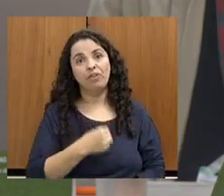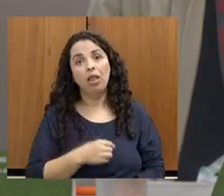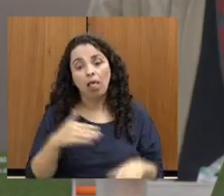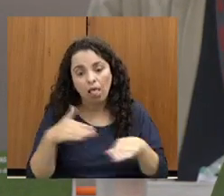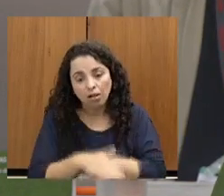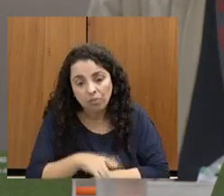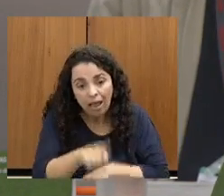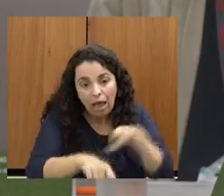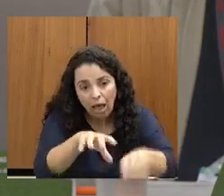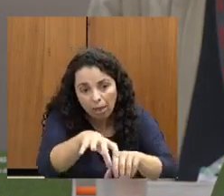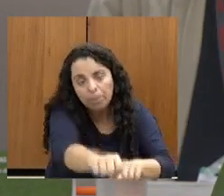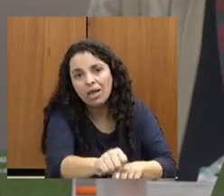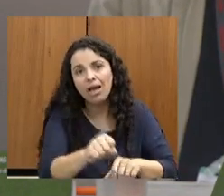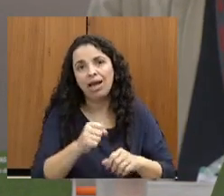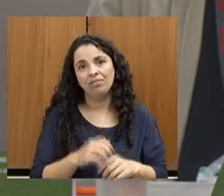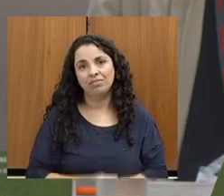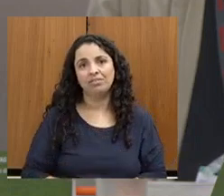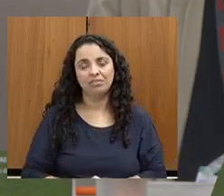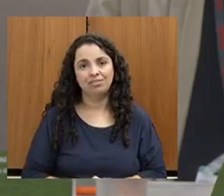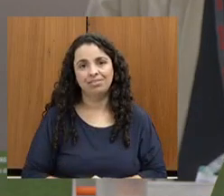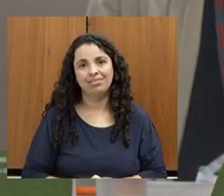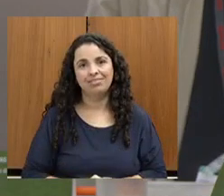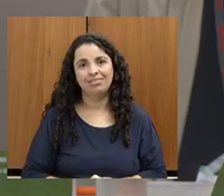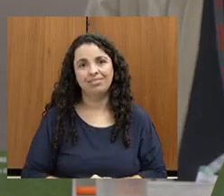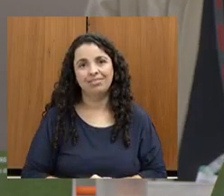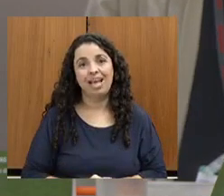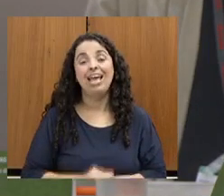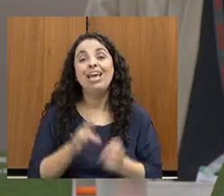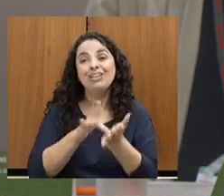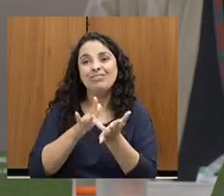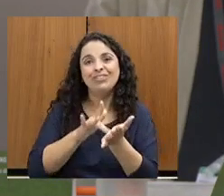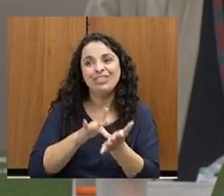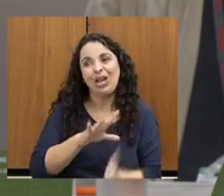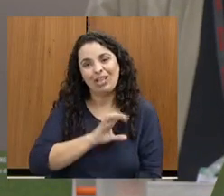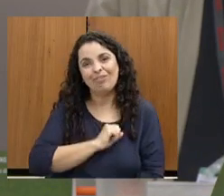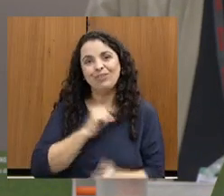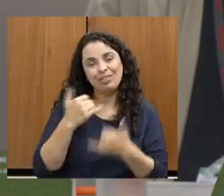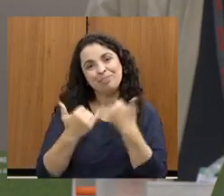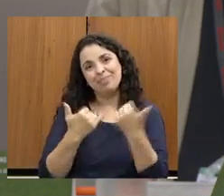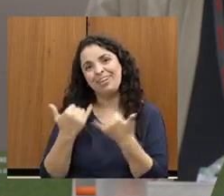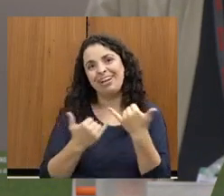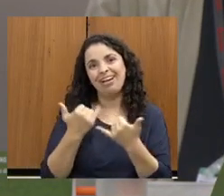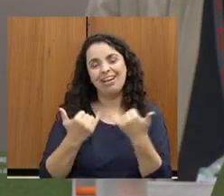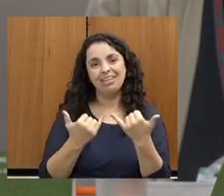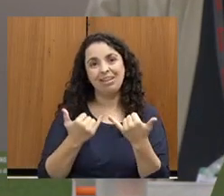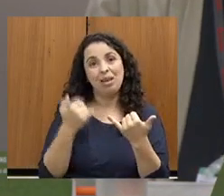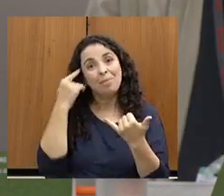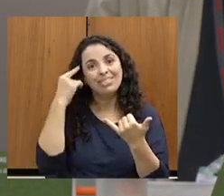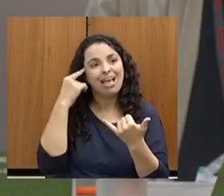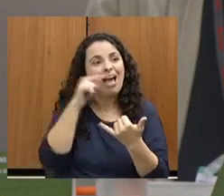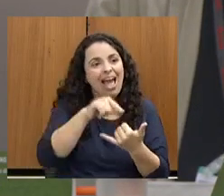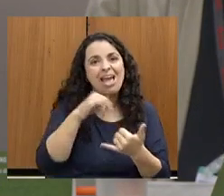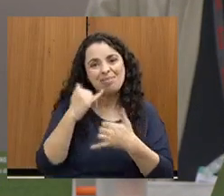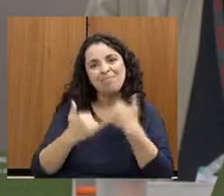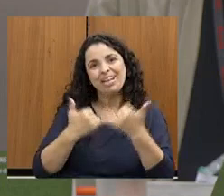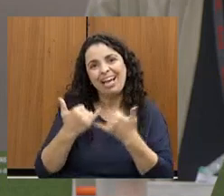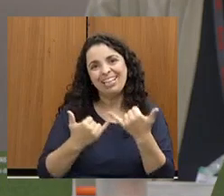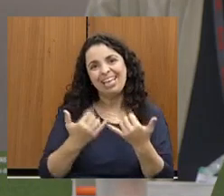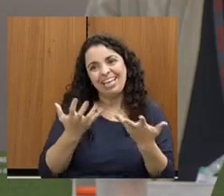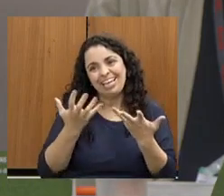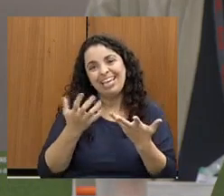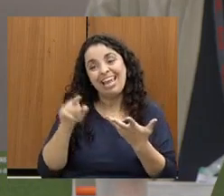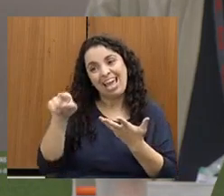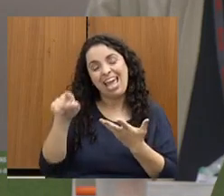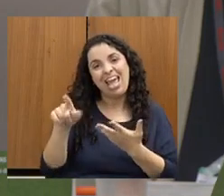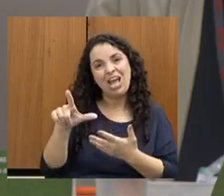importava ou fingia que estava gostando e ia buscar porque ele queria ser aceito pelo Lucas e